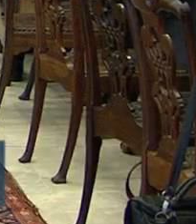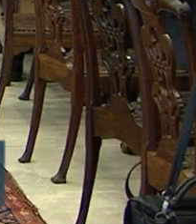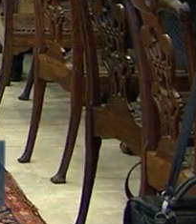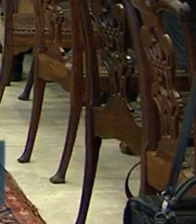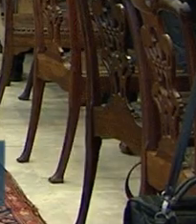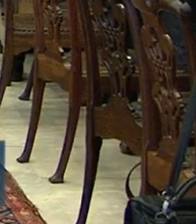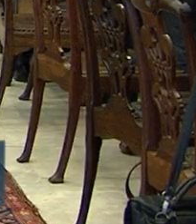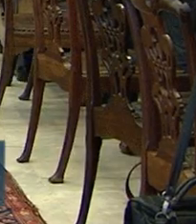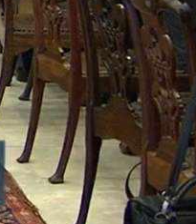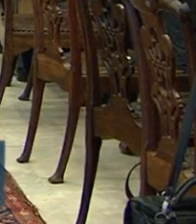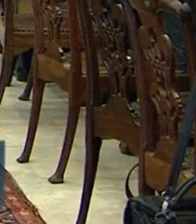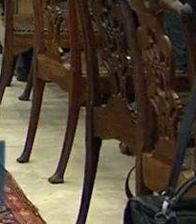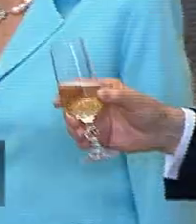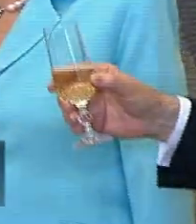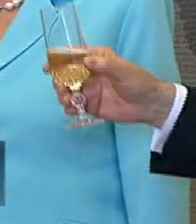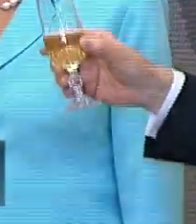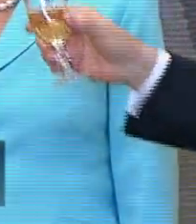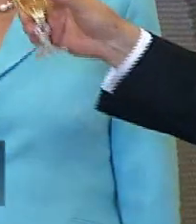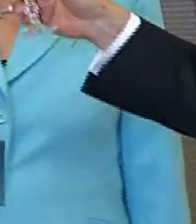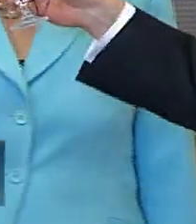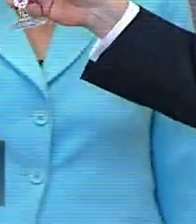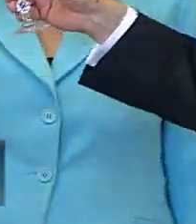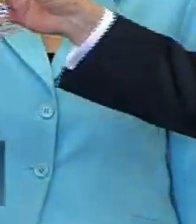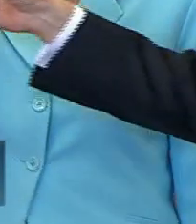É um brinde com